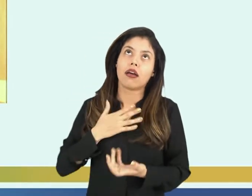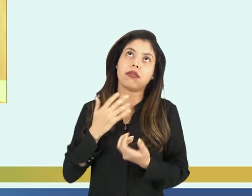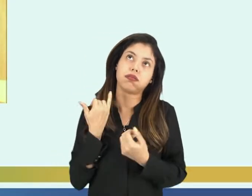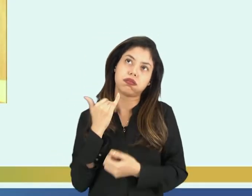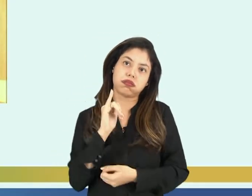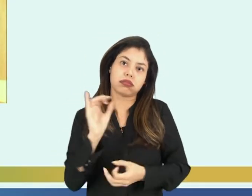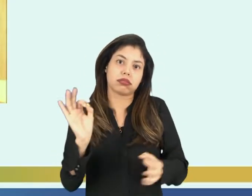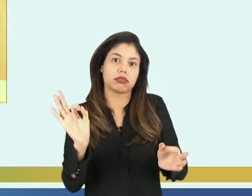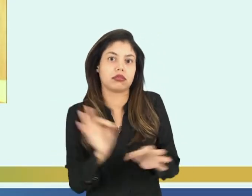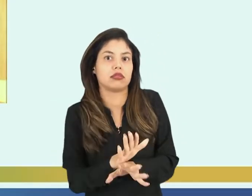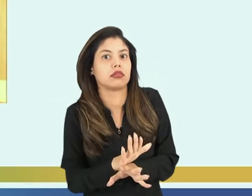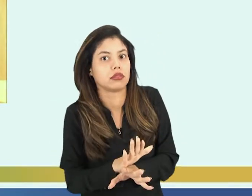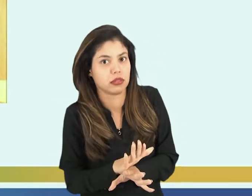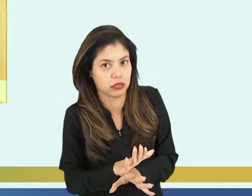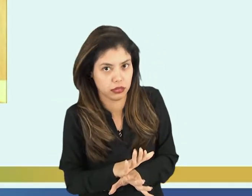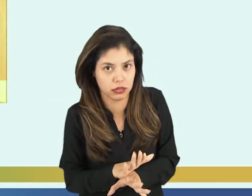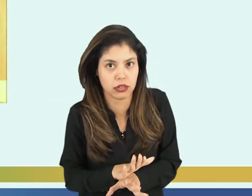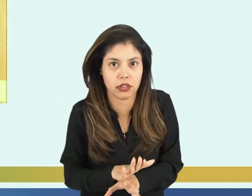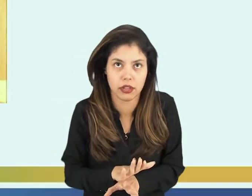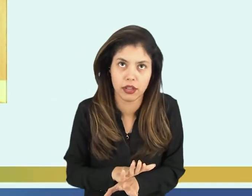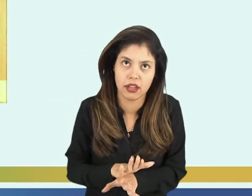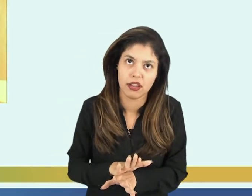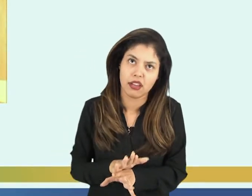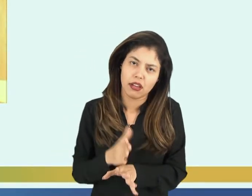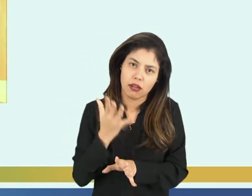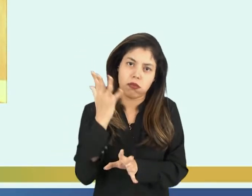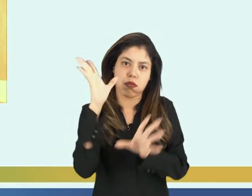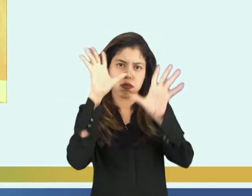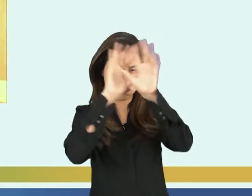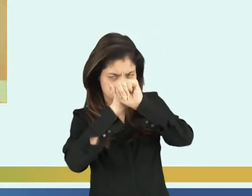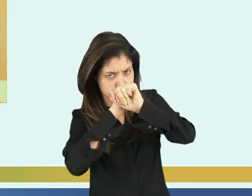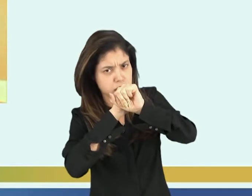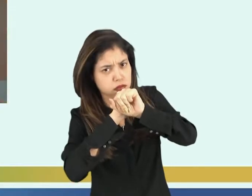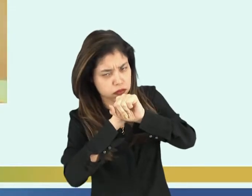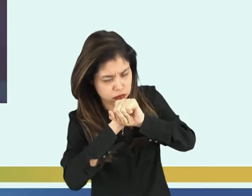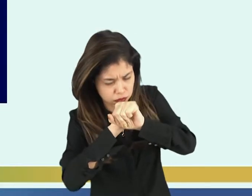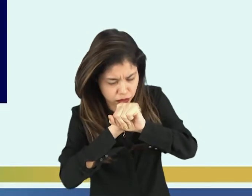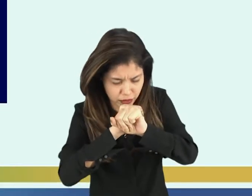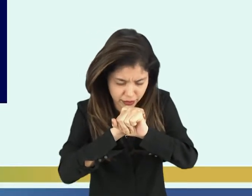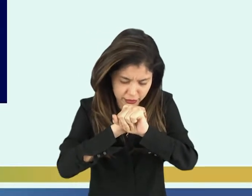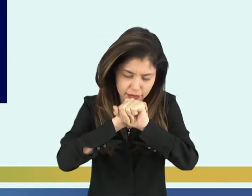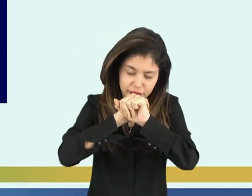a minha energia. Estou à beira de um apagão.